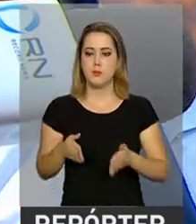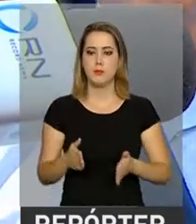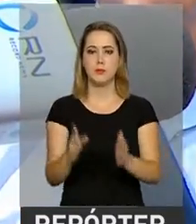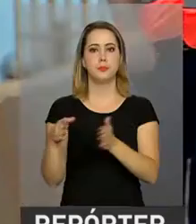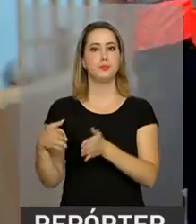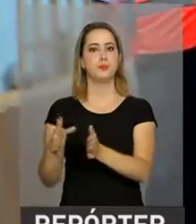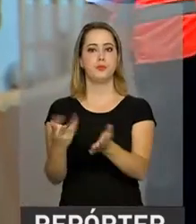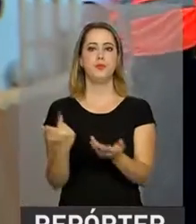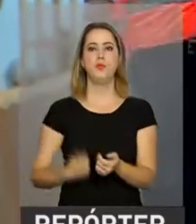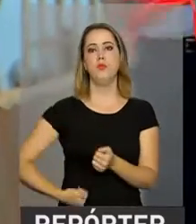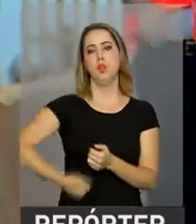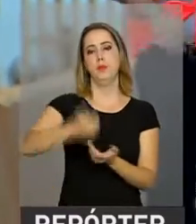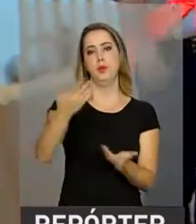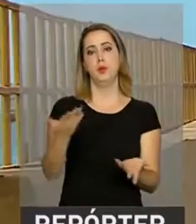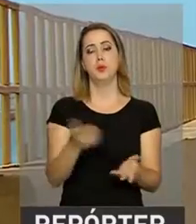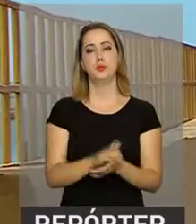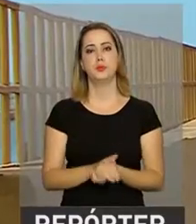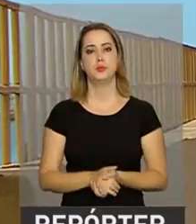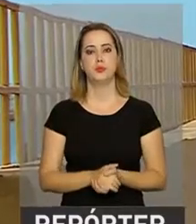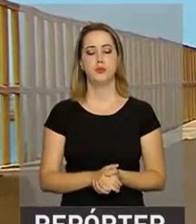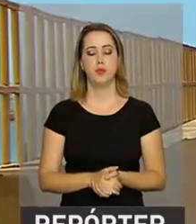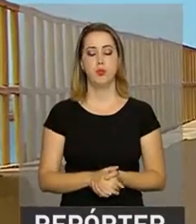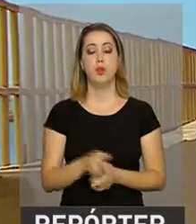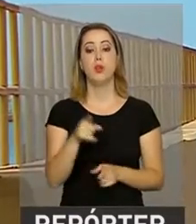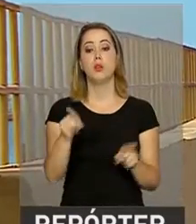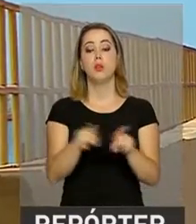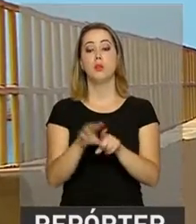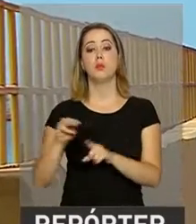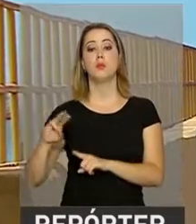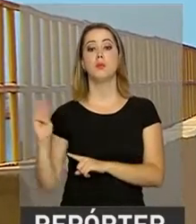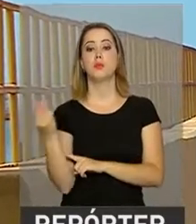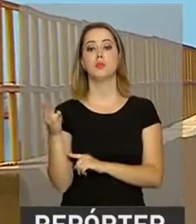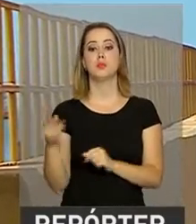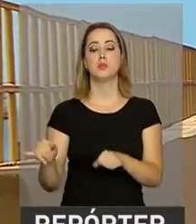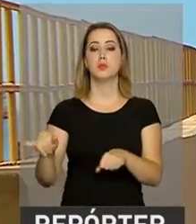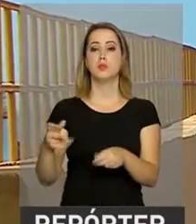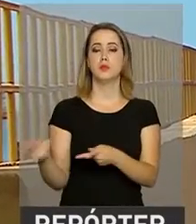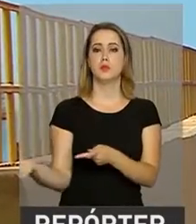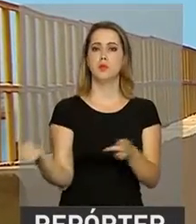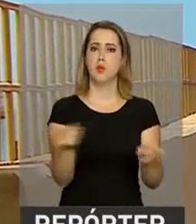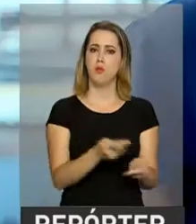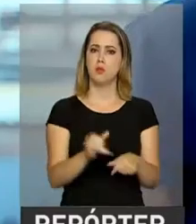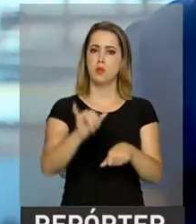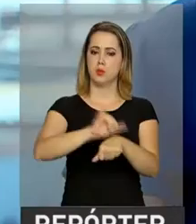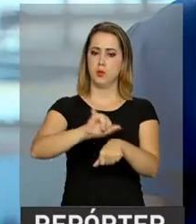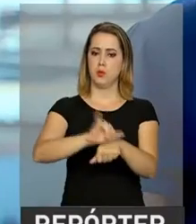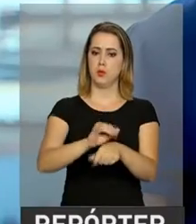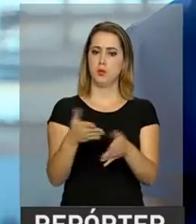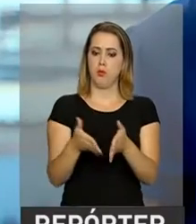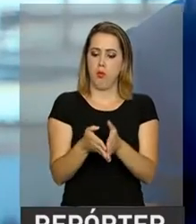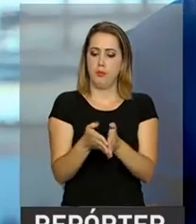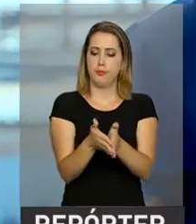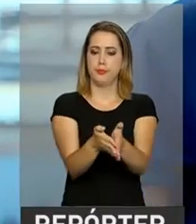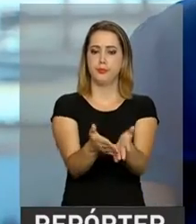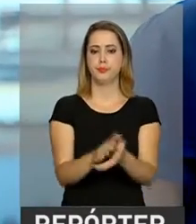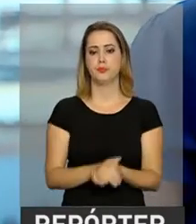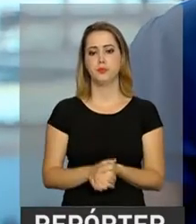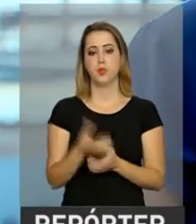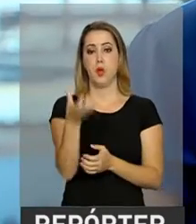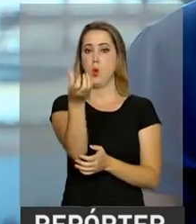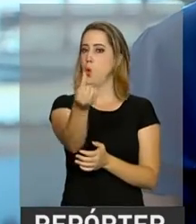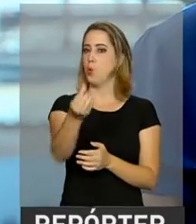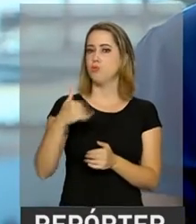região aqui do estado. Ainda no Maranhão, o ministro também visitou o porto do Itaqui, que fica na capital. O porto do Itaqui é o sexto